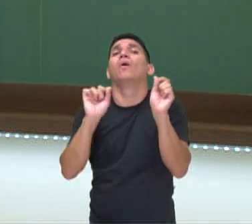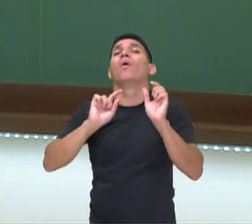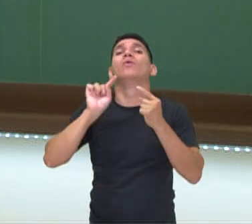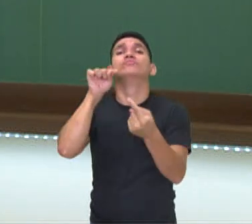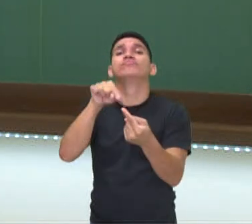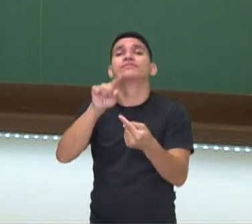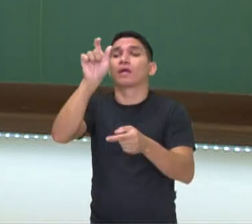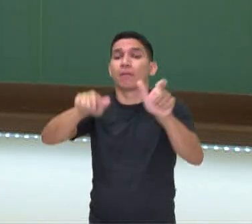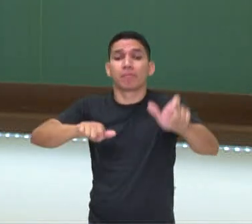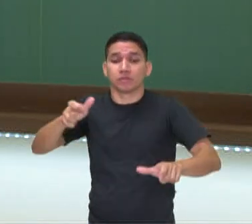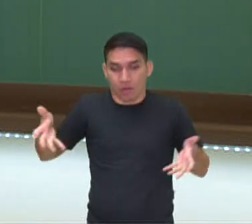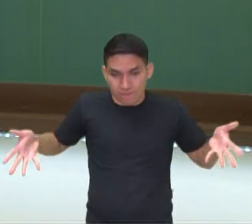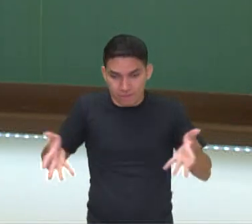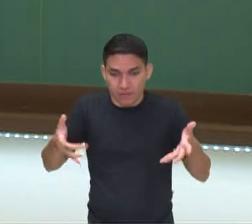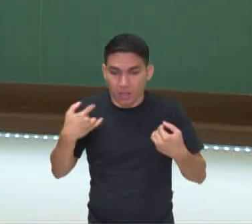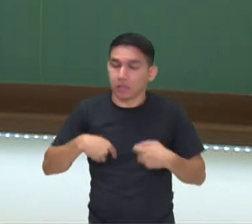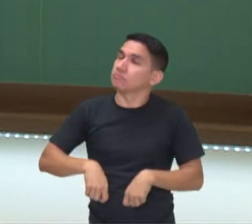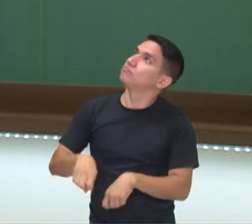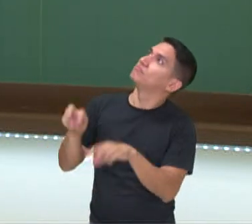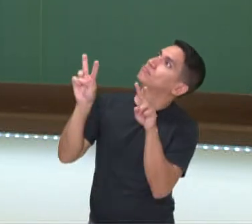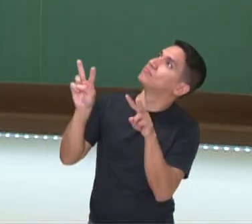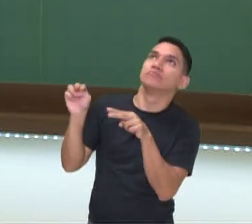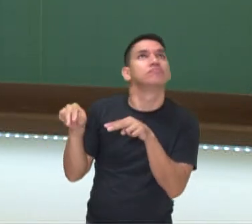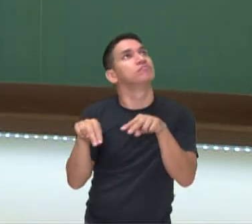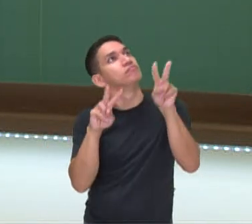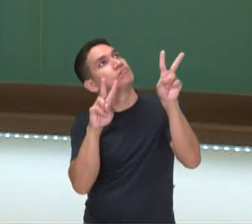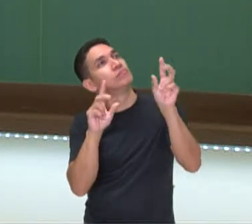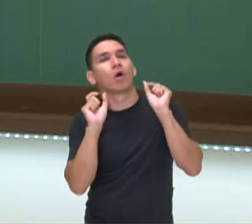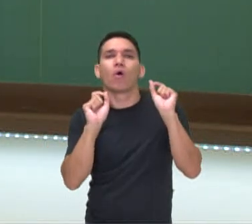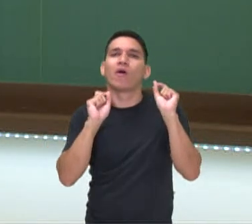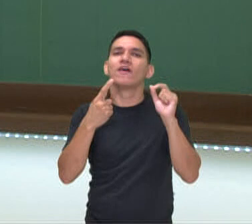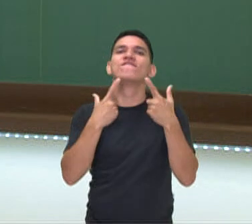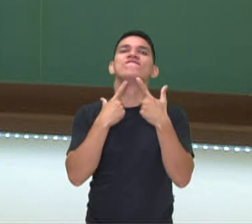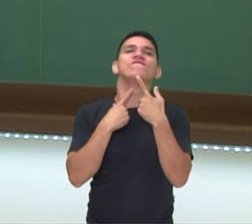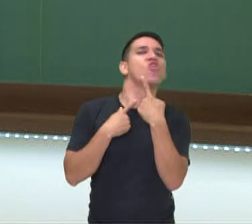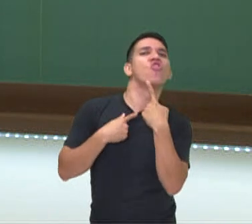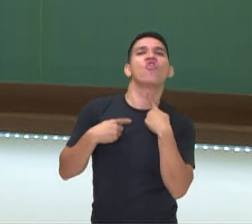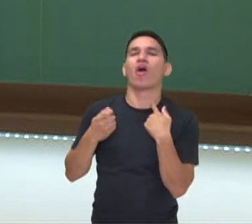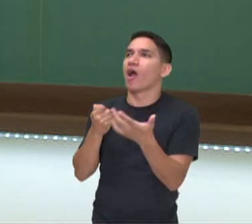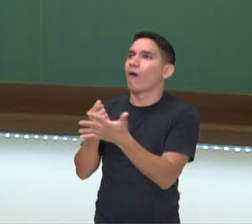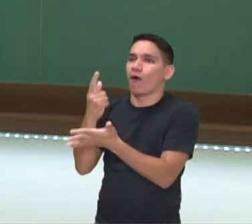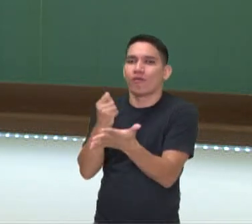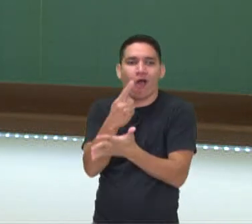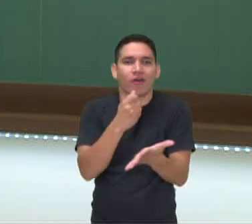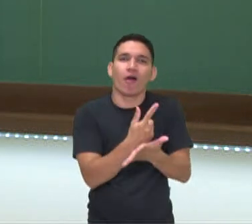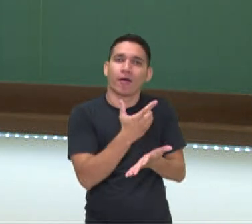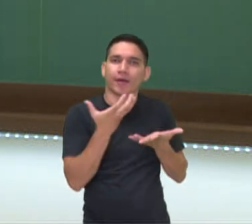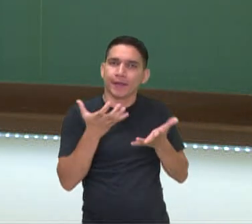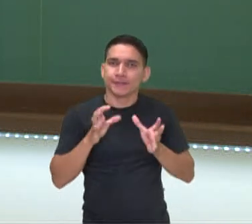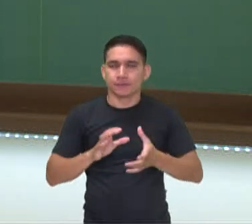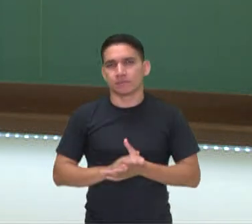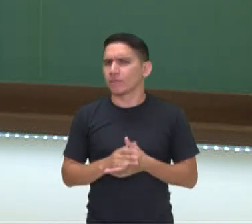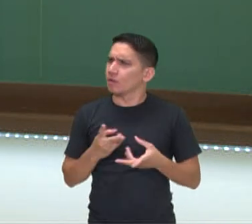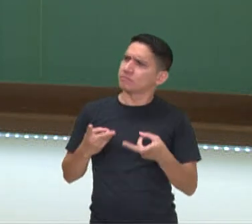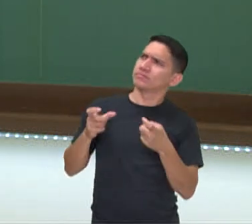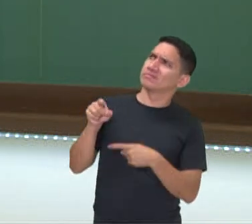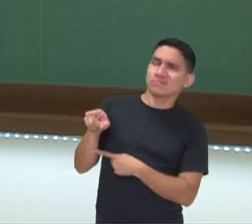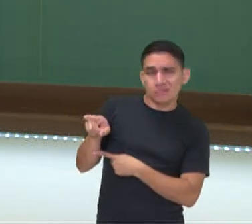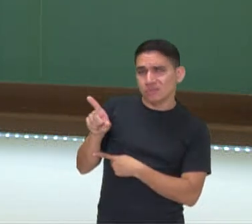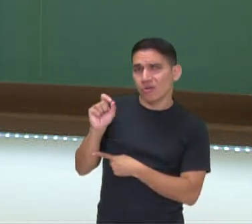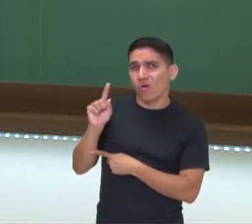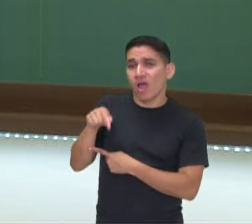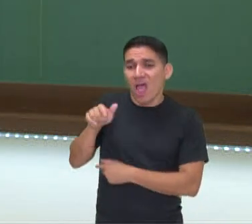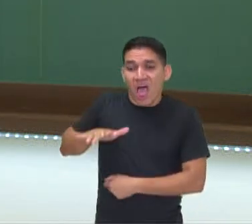as pessoas que visualizem-as tenham a vontade de comprar. E aí a gente percebe que uma